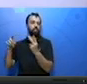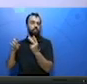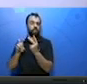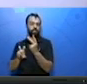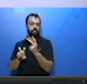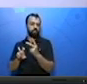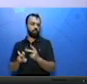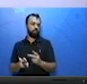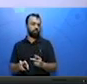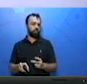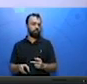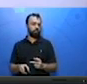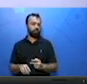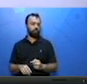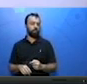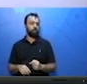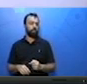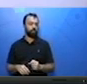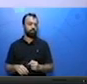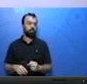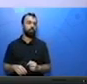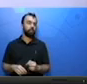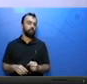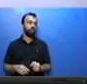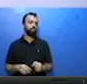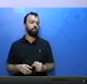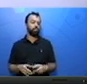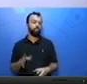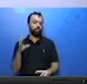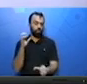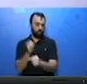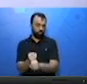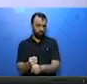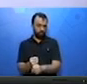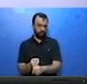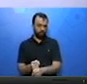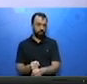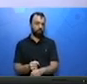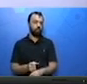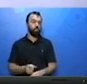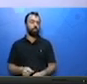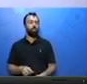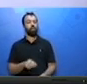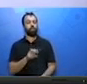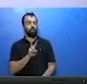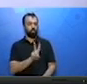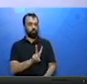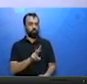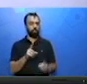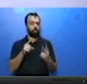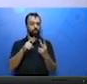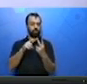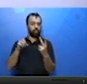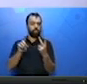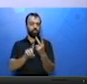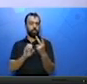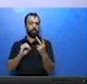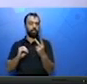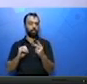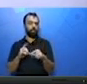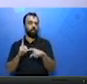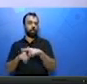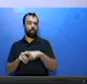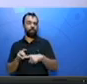Eu não posso fazer a conta com esse raiz de 10 porque é diferente a raiz. Que é a raiz de 10, aqui é a raiz de 5, eu não posso fazer. Aqui eu pude